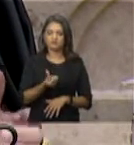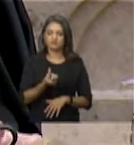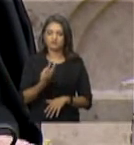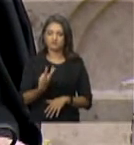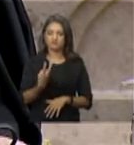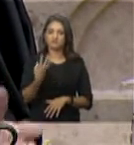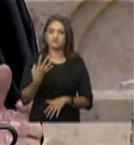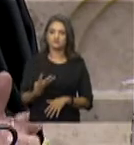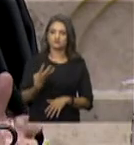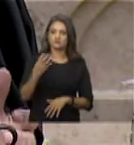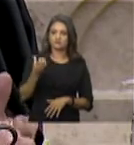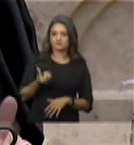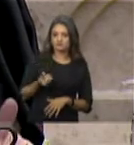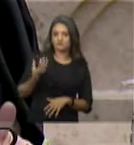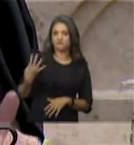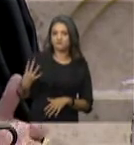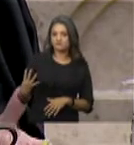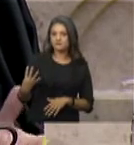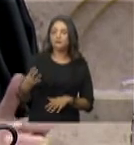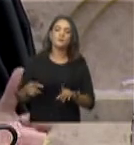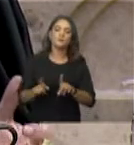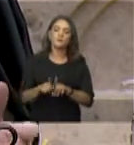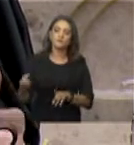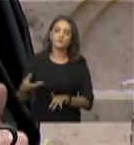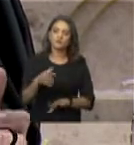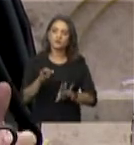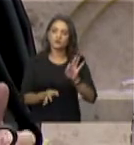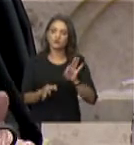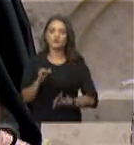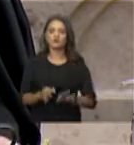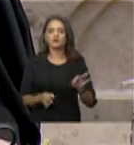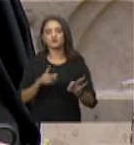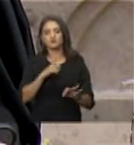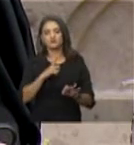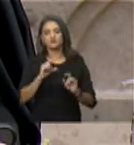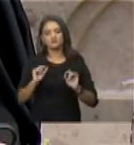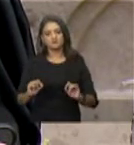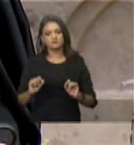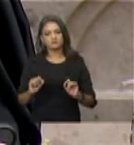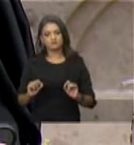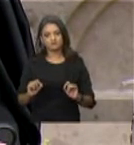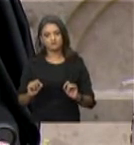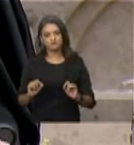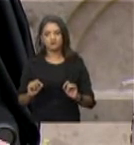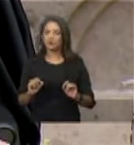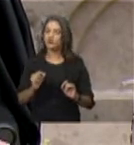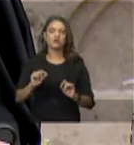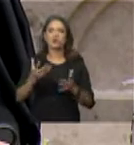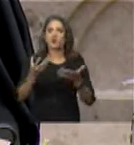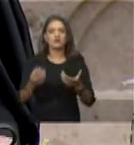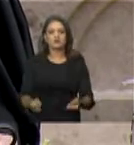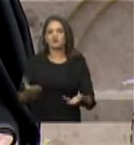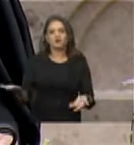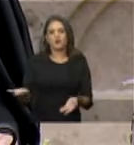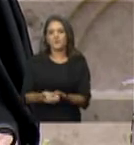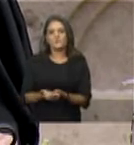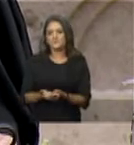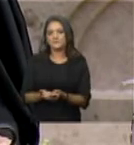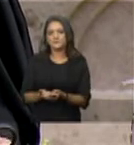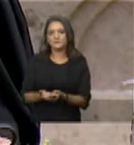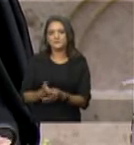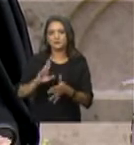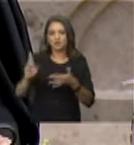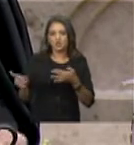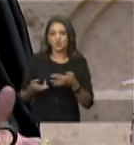r263.464 e em novo julgamento do apelo extremo seria Desprovida insurgência recursão peço desculpas a